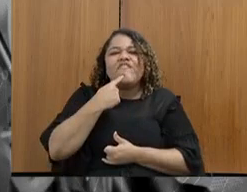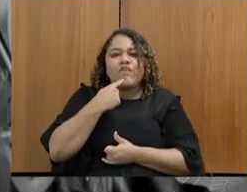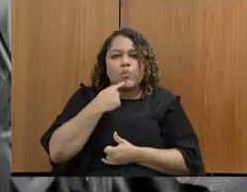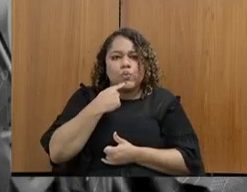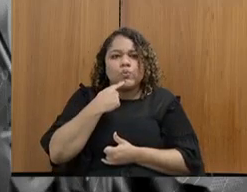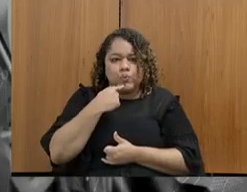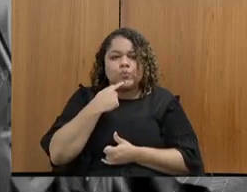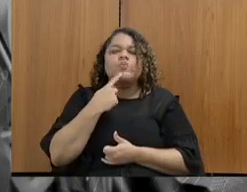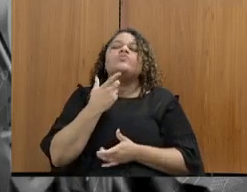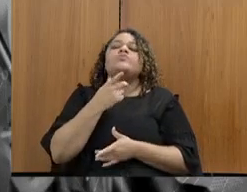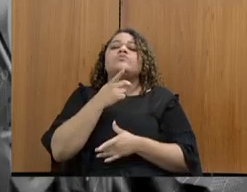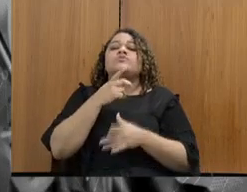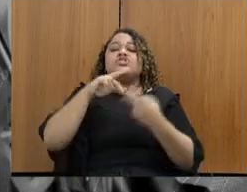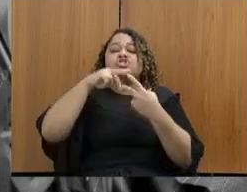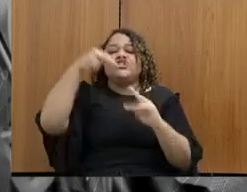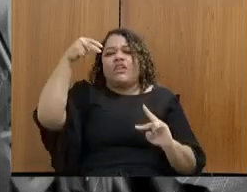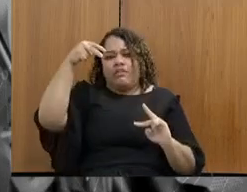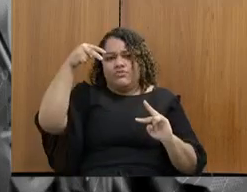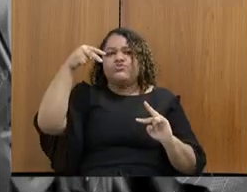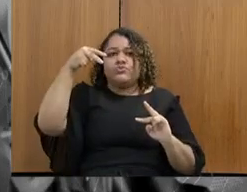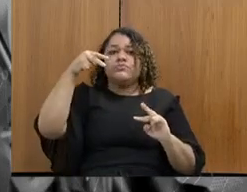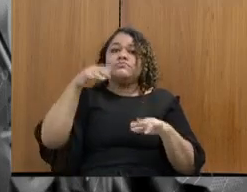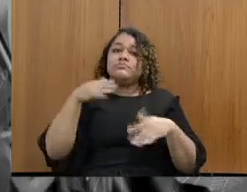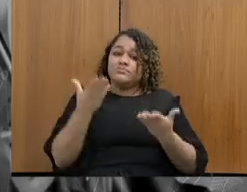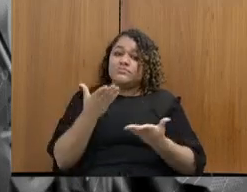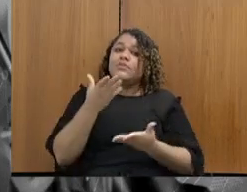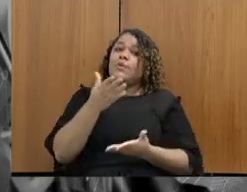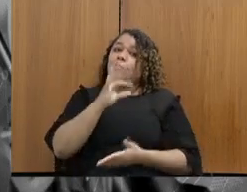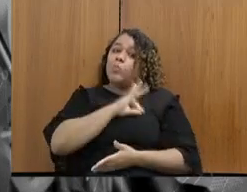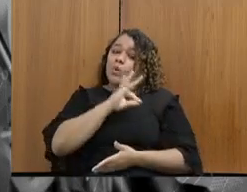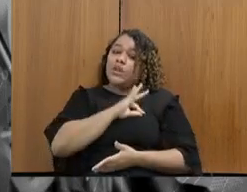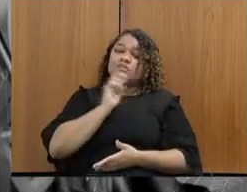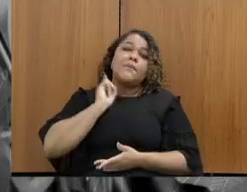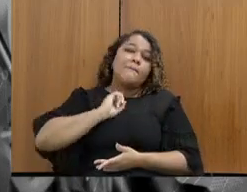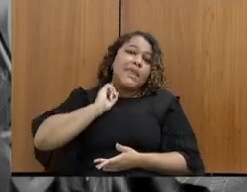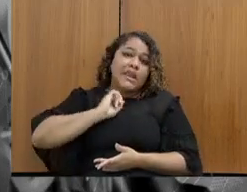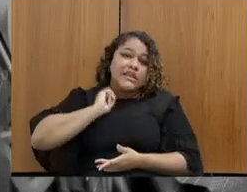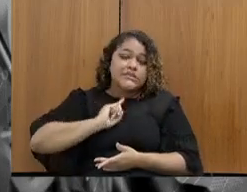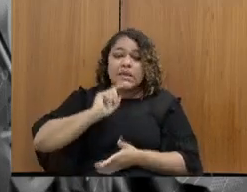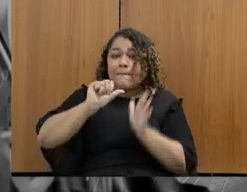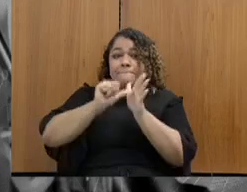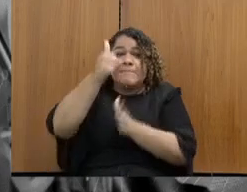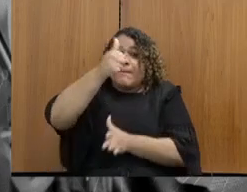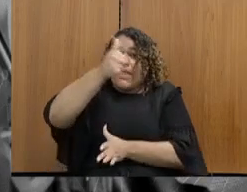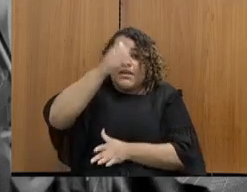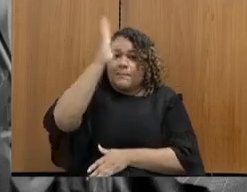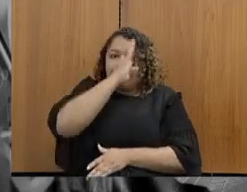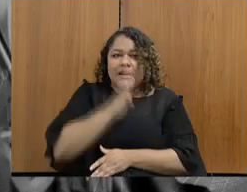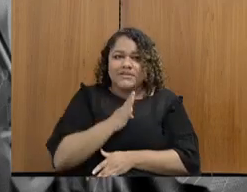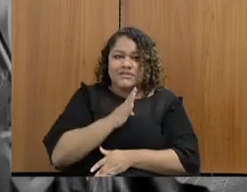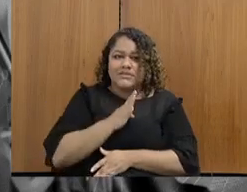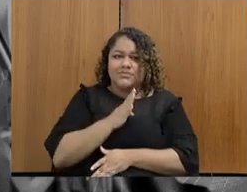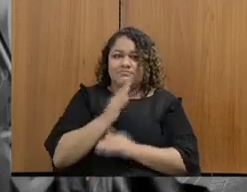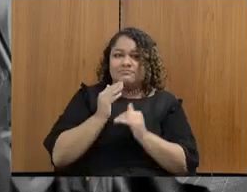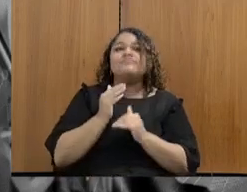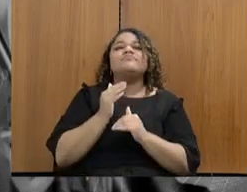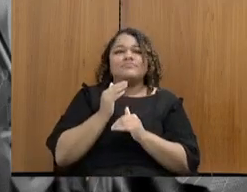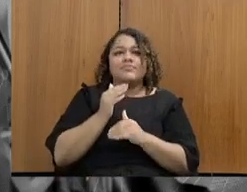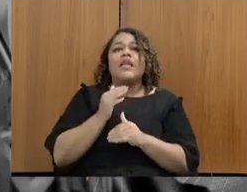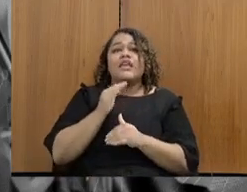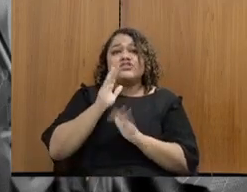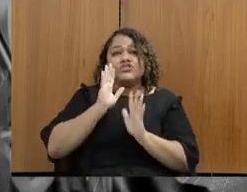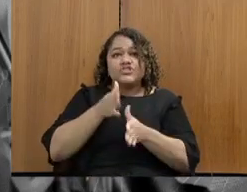num ranking nacional em primeiro lugar em inserções só neste ano de 2023 foram mais de 25 mil